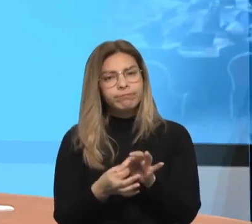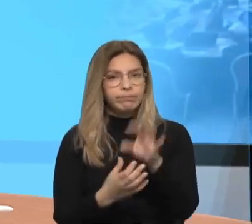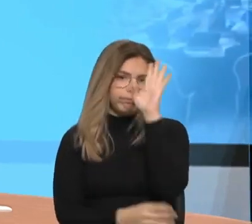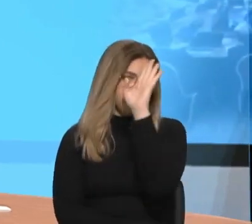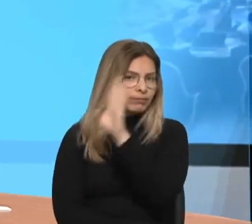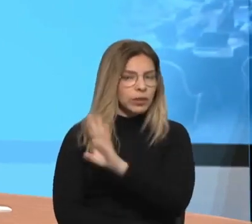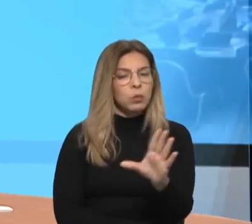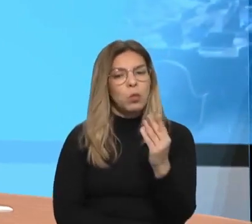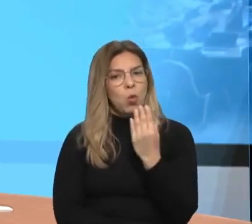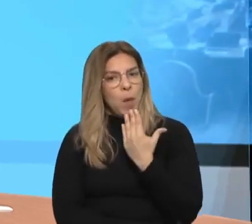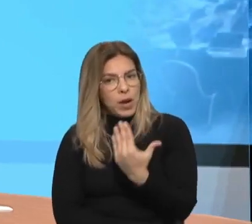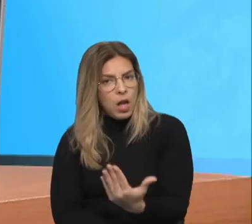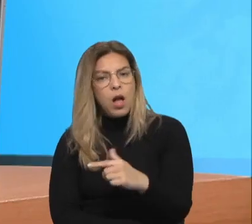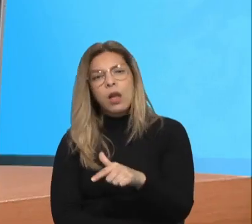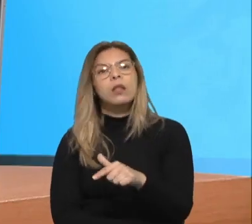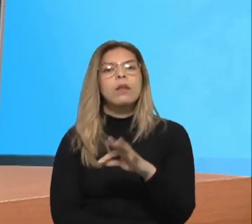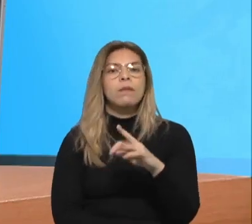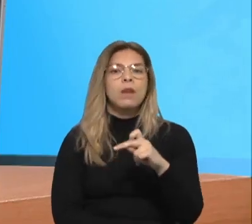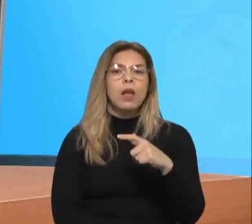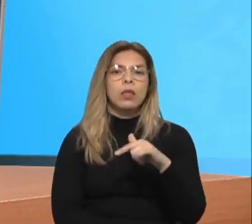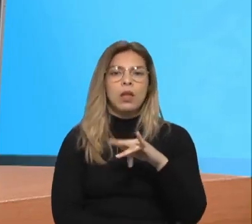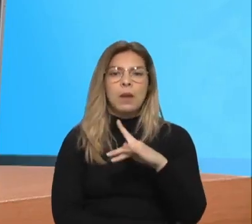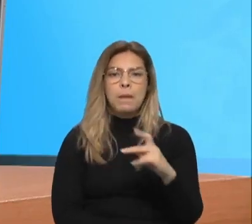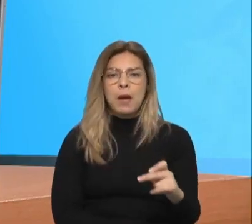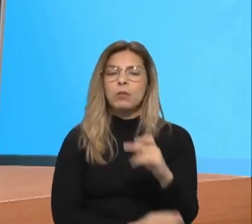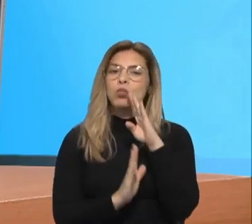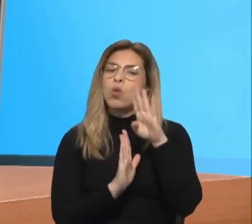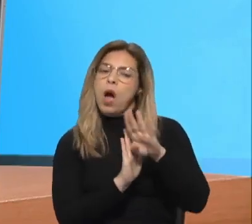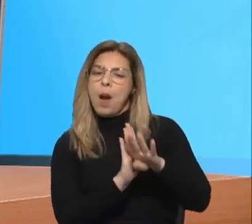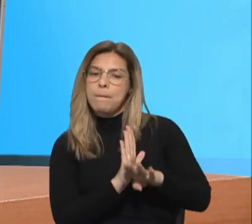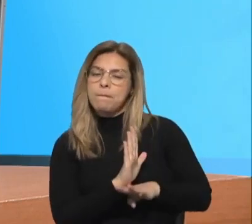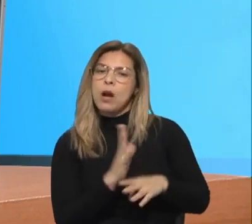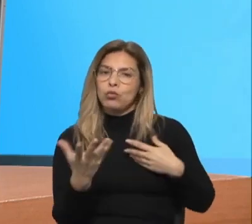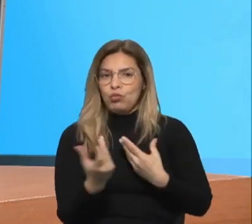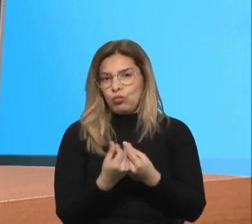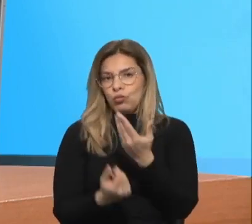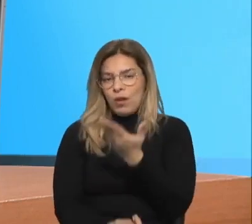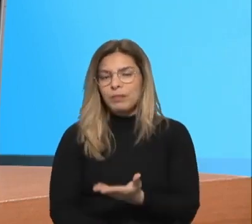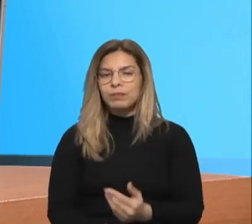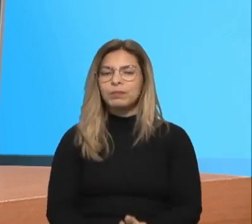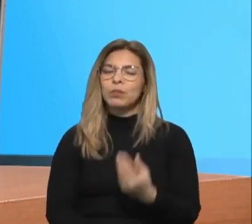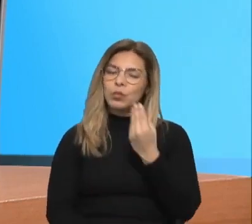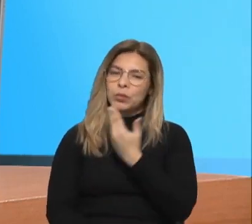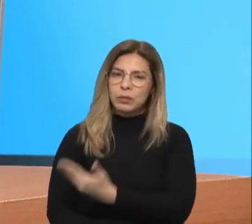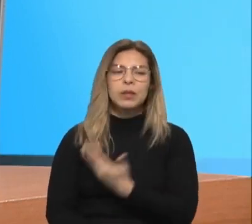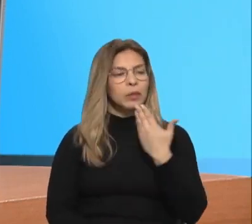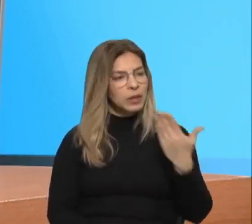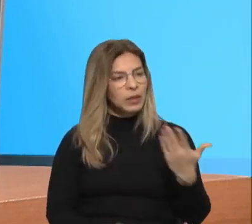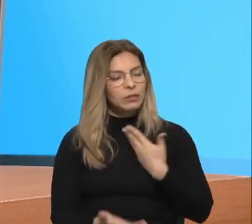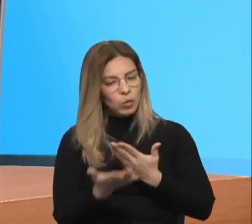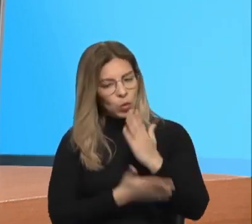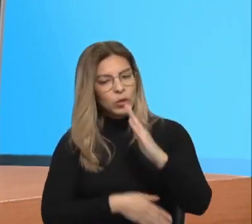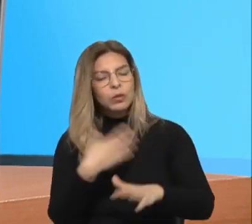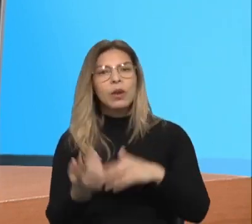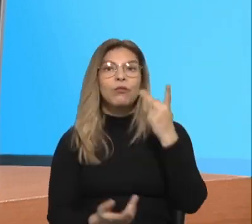e agradeço também a Fátima Salgueiro ter apresentado aqui no programa Eclésia esse ritmo que está acontecendo no Patriarcado de Lisboa. Muito obrigado. Muito obrigada e continuemos